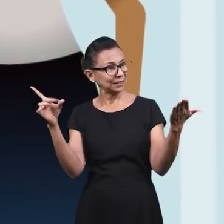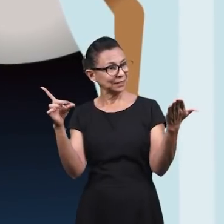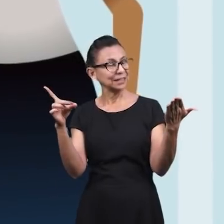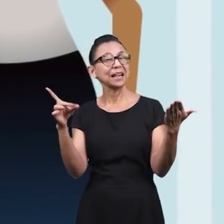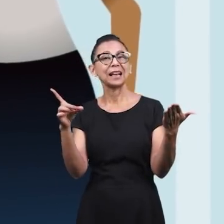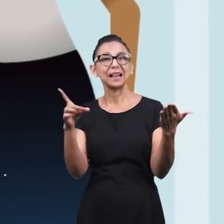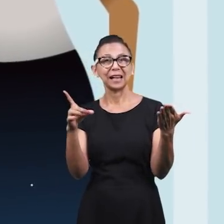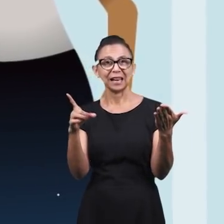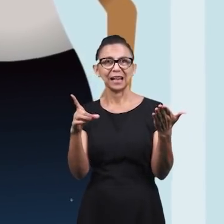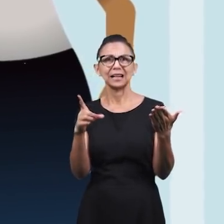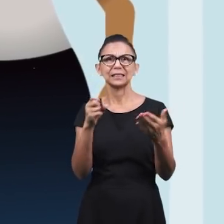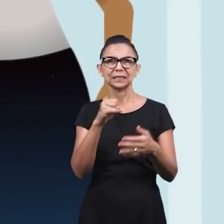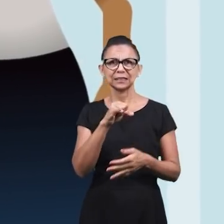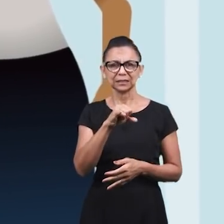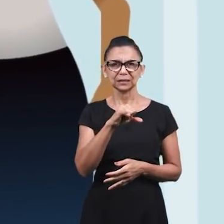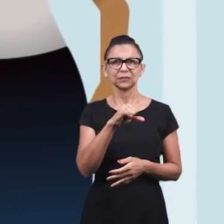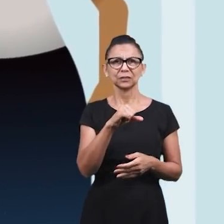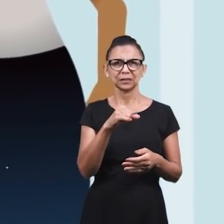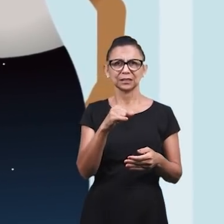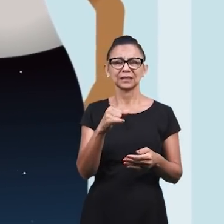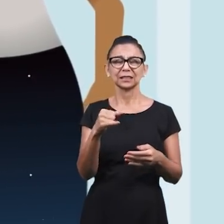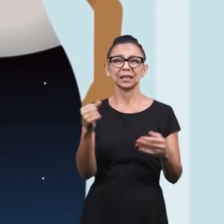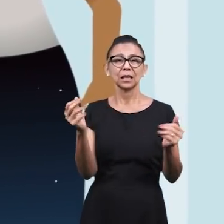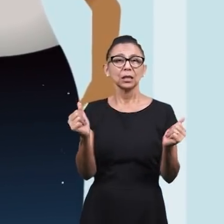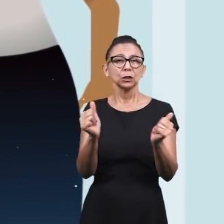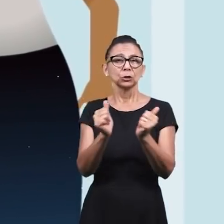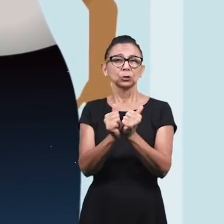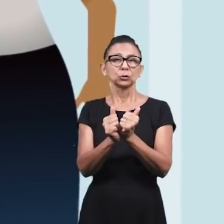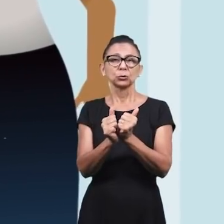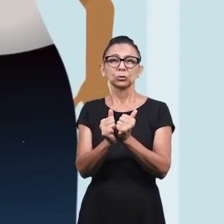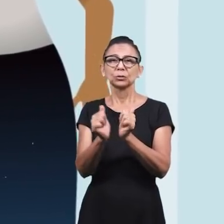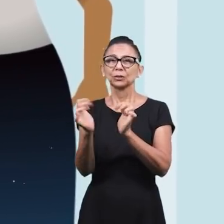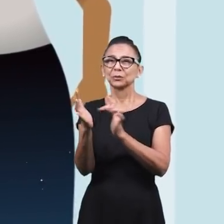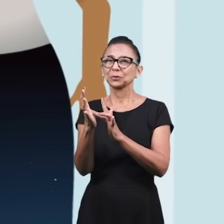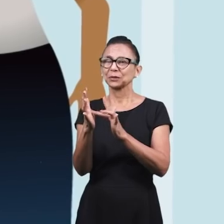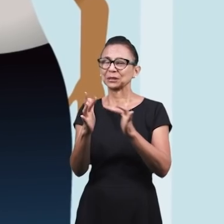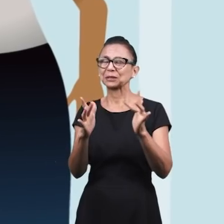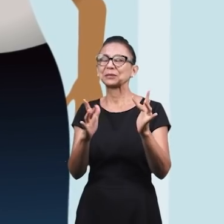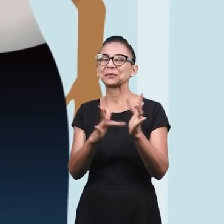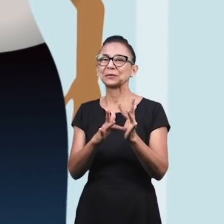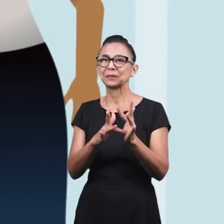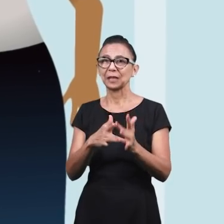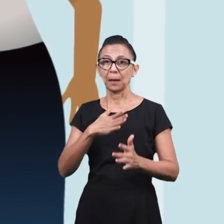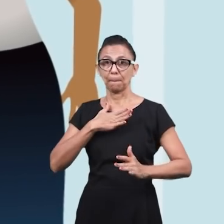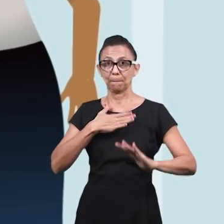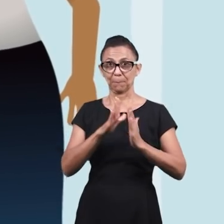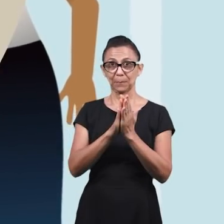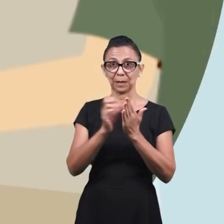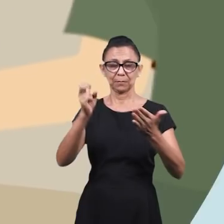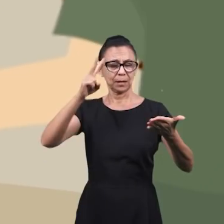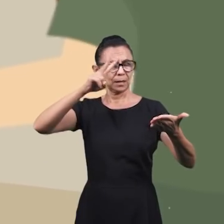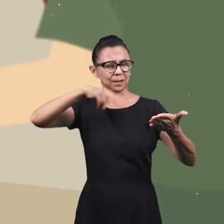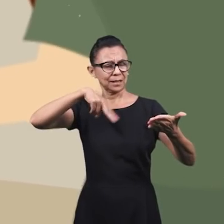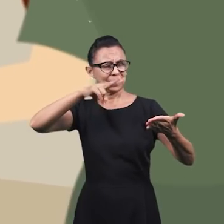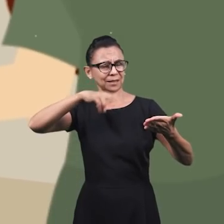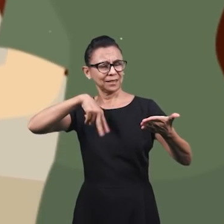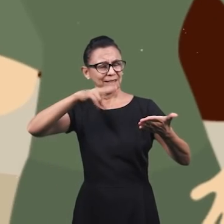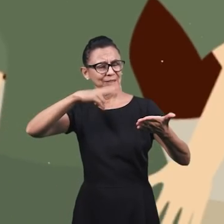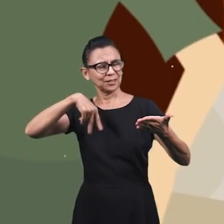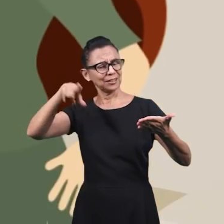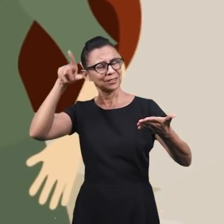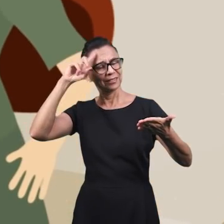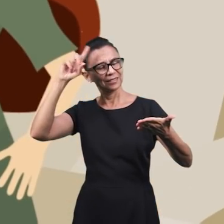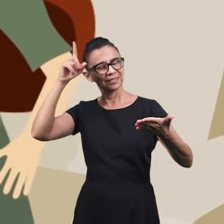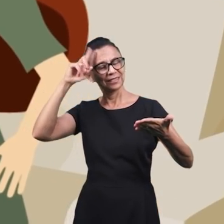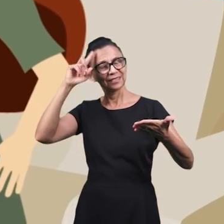para aqueles que de Jesus estão perto. A minha Bíblia vou